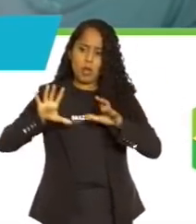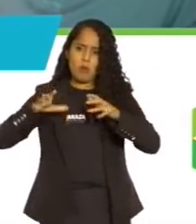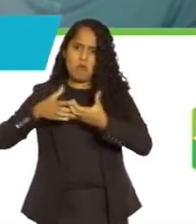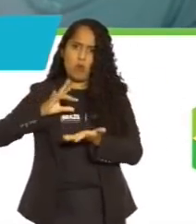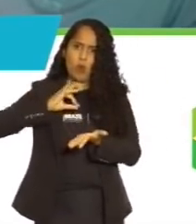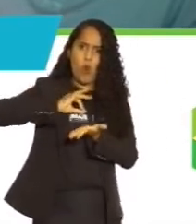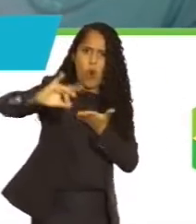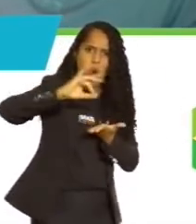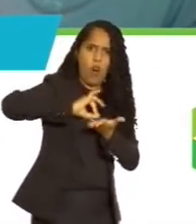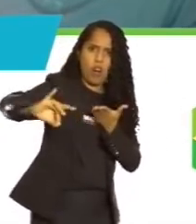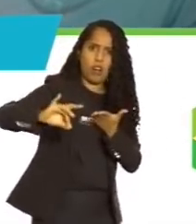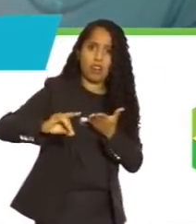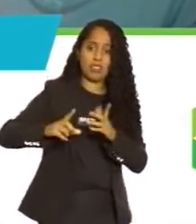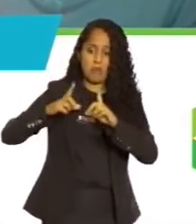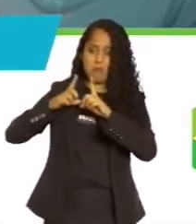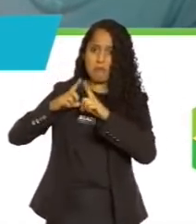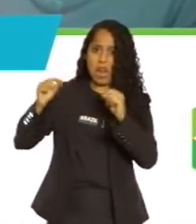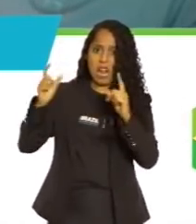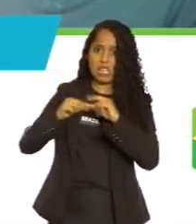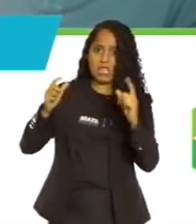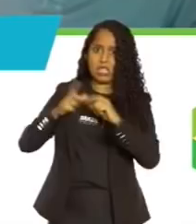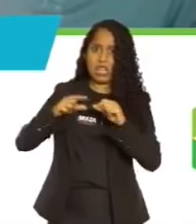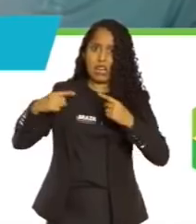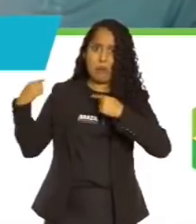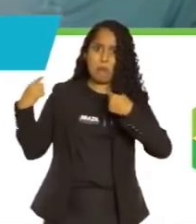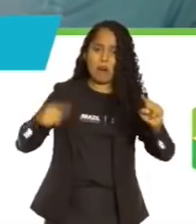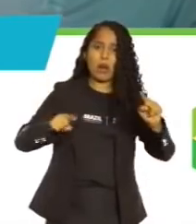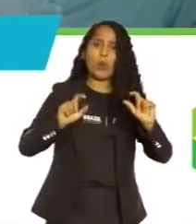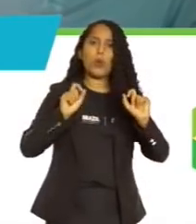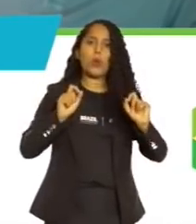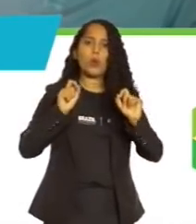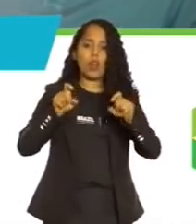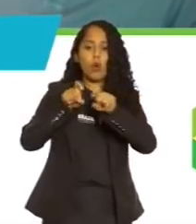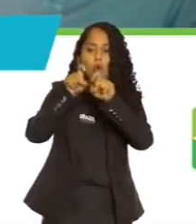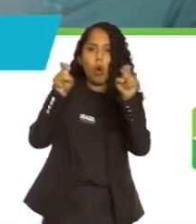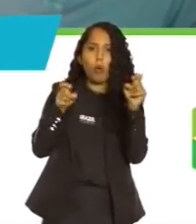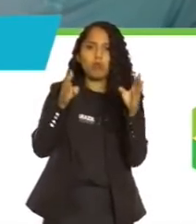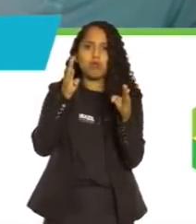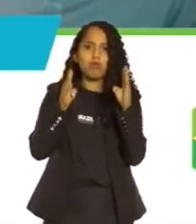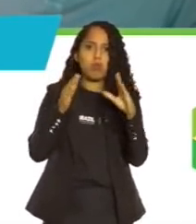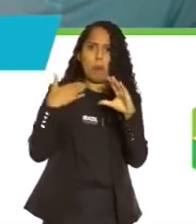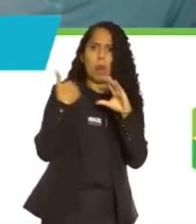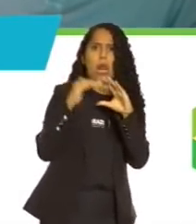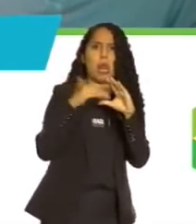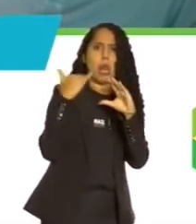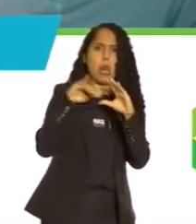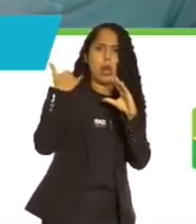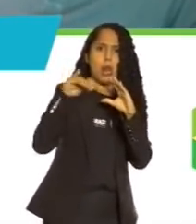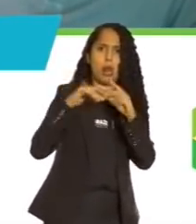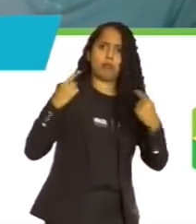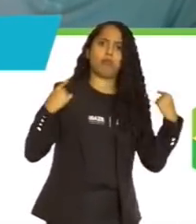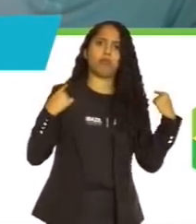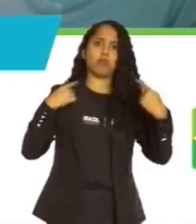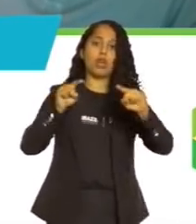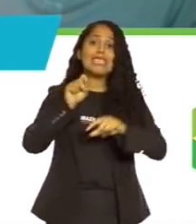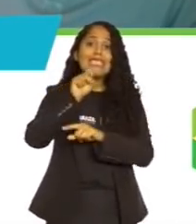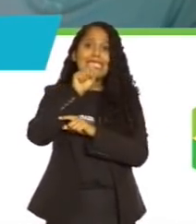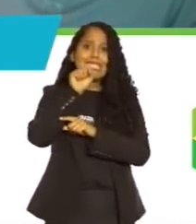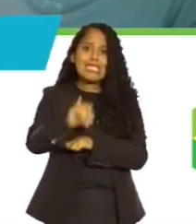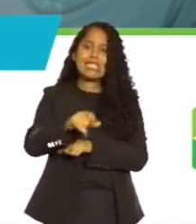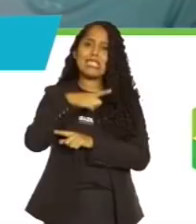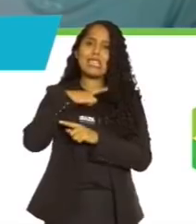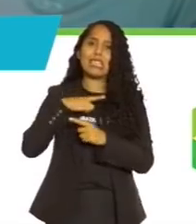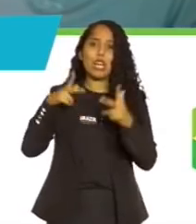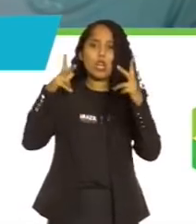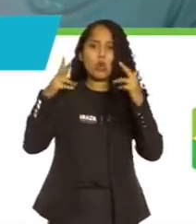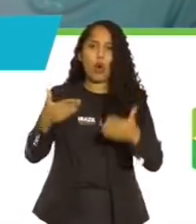Brasília, multiplica em robôs ataques e ameaças a todos aqueles que se posicionam contrariamente a um governo genocida